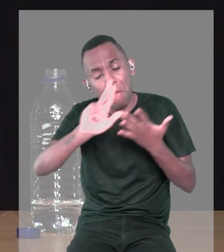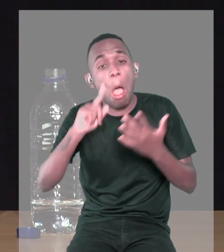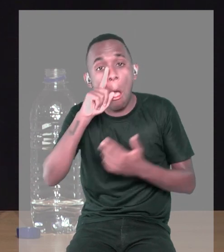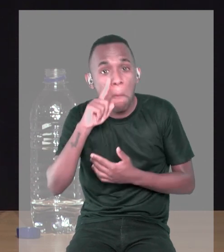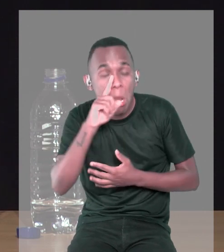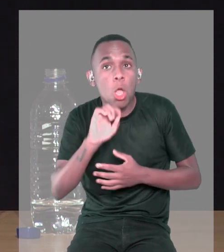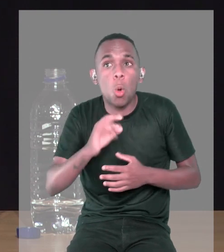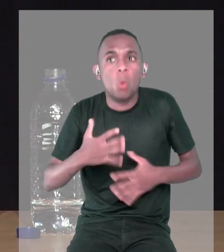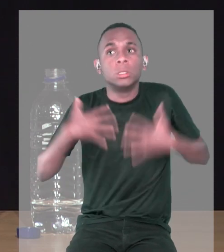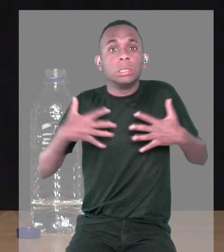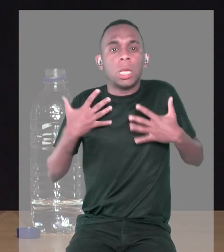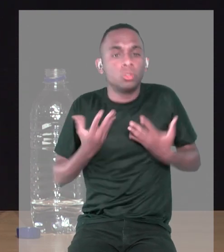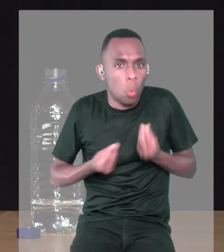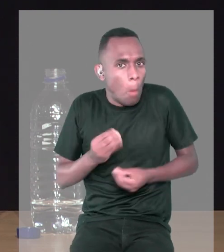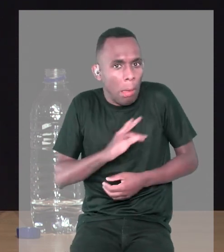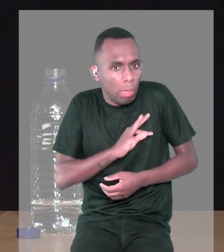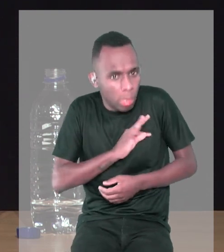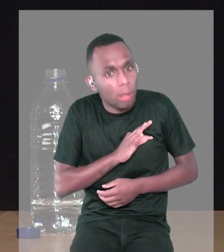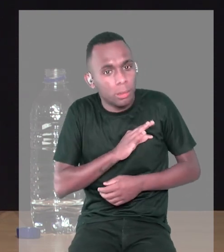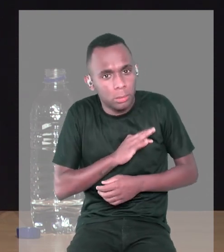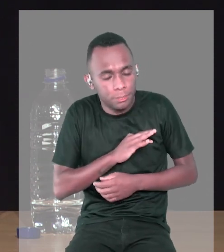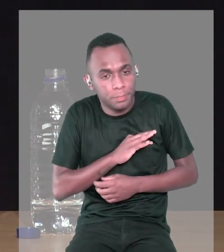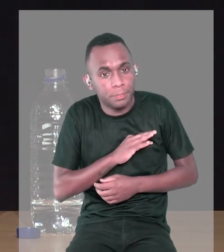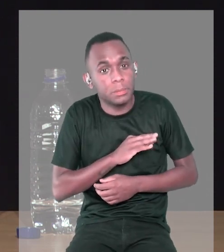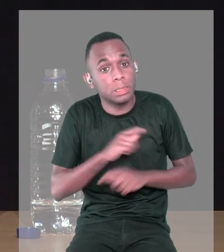ausência disso. O que